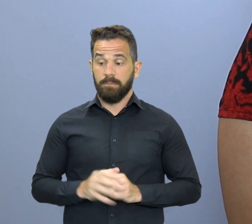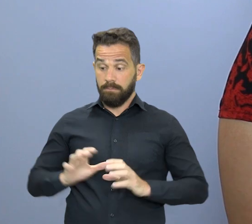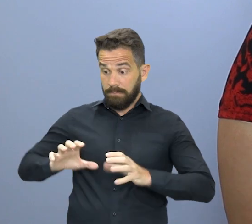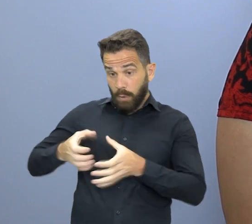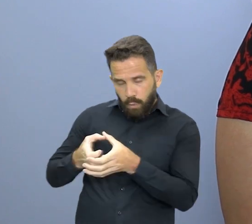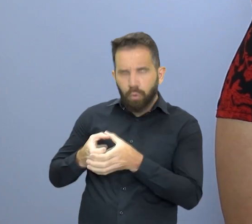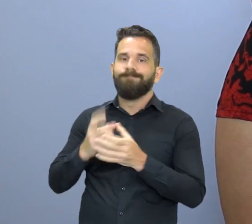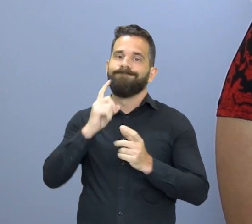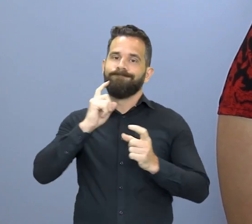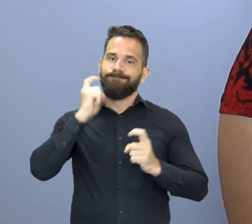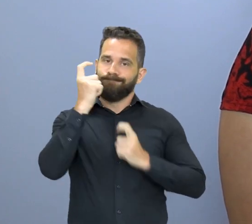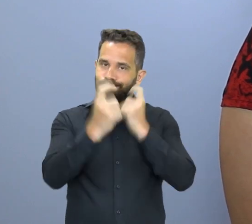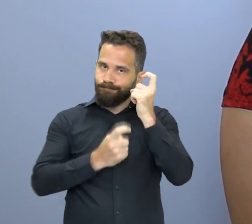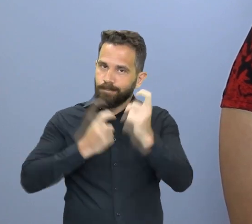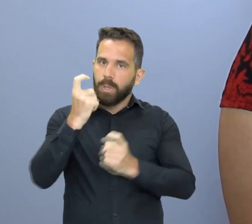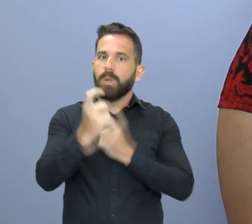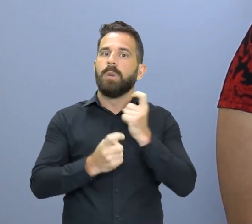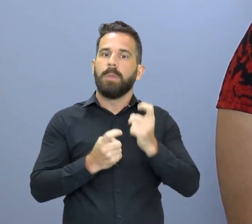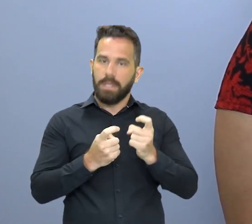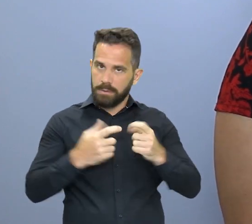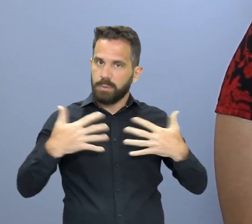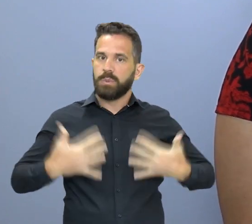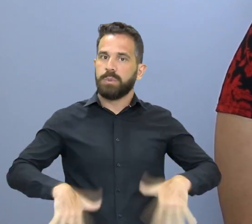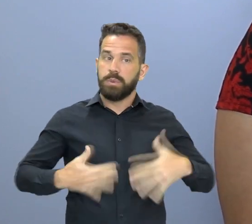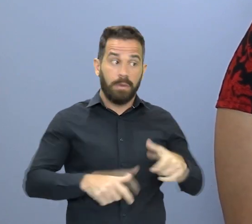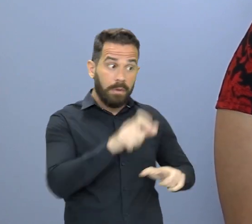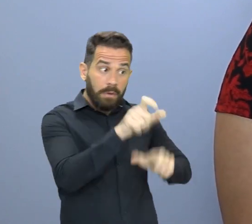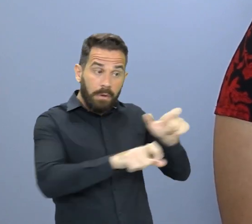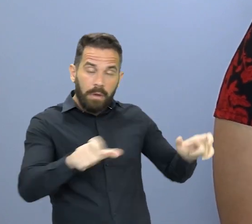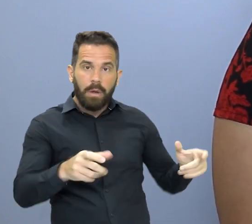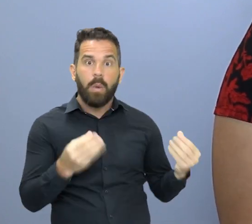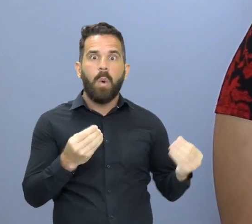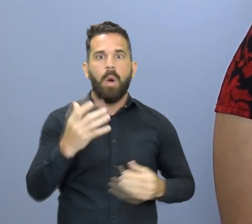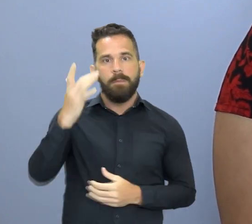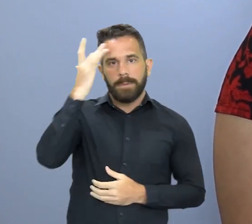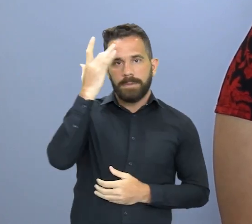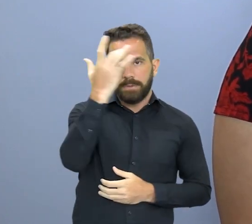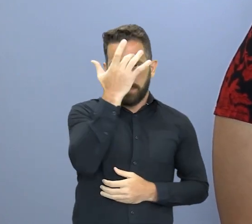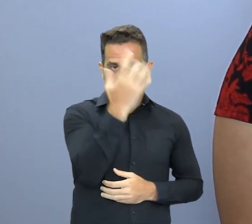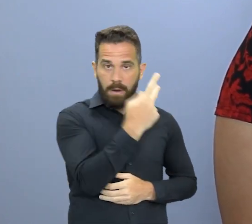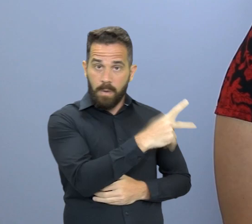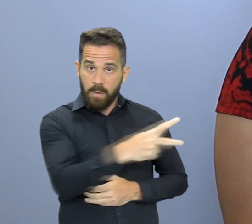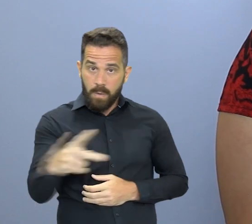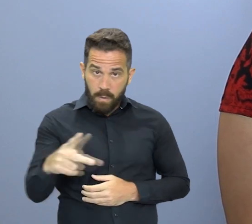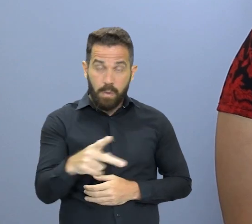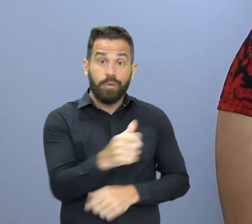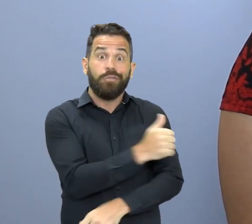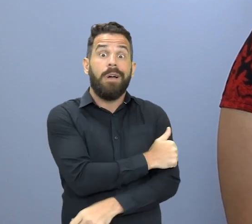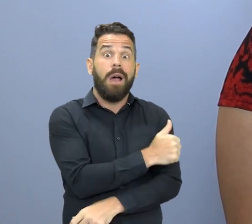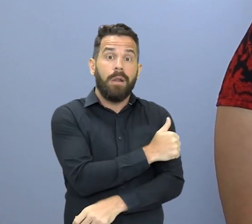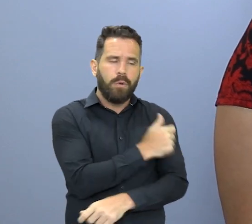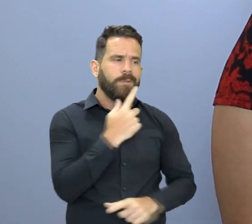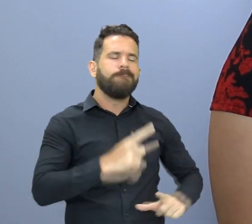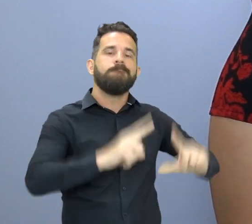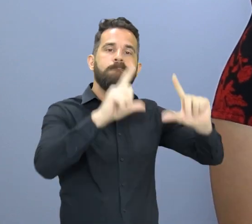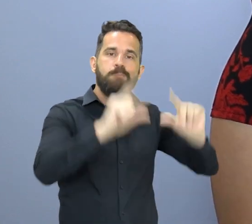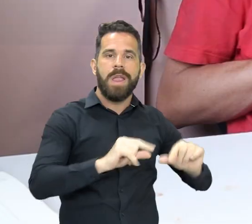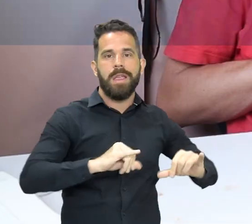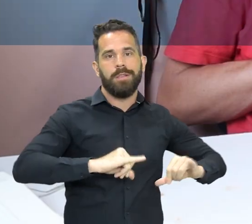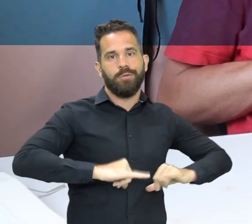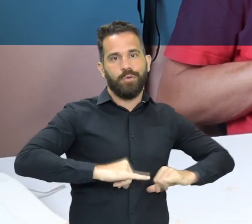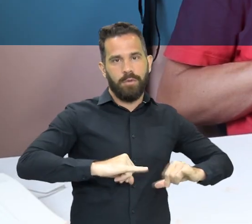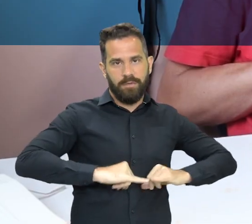Uma das grandes preocupações foi como que ia lidar com essa saúde mental e como evitar e minimizar